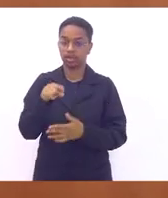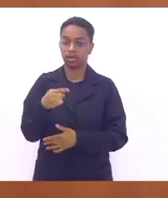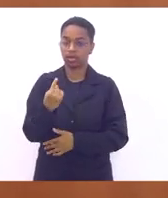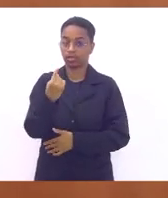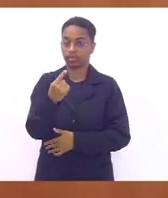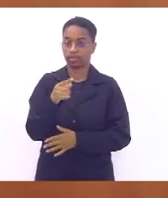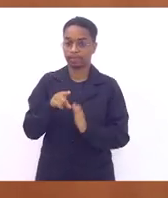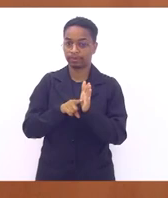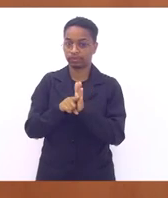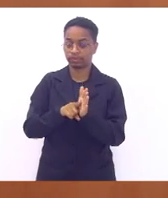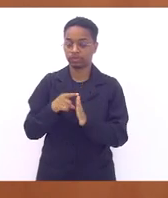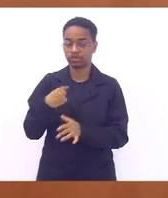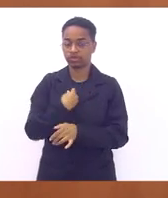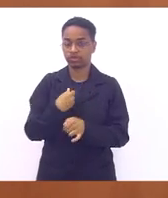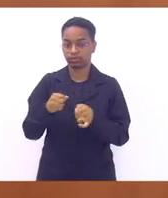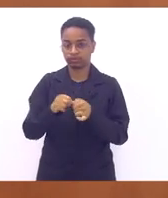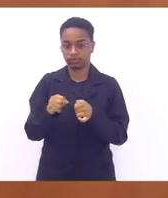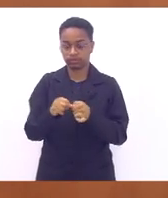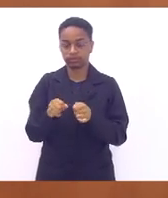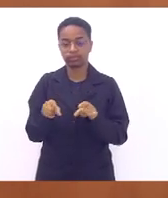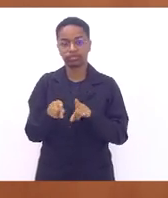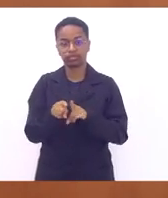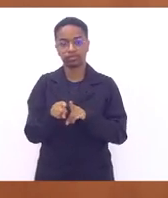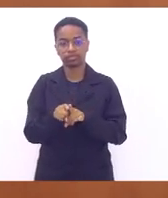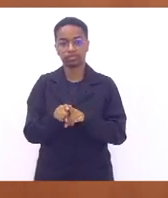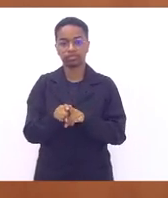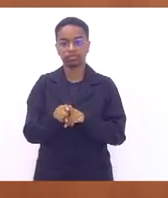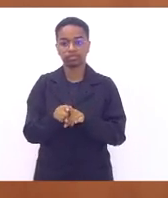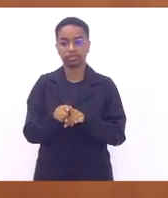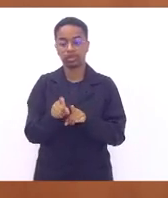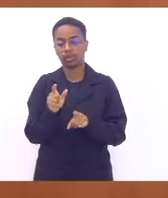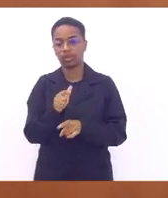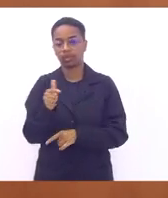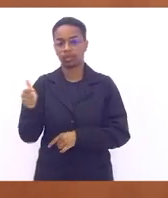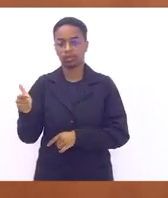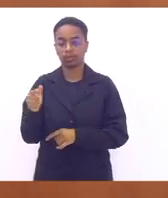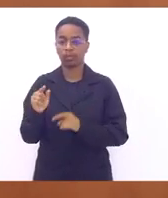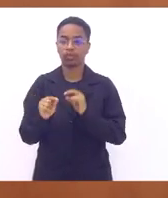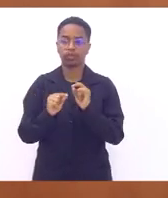que está sendo feita. A gente está, e a outra